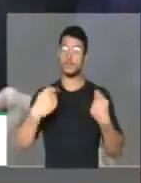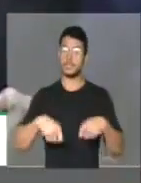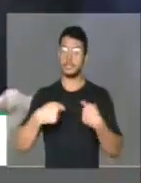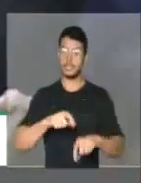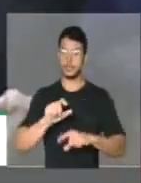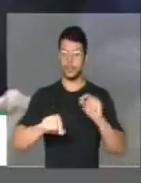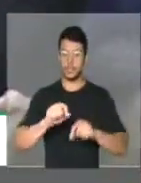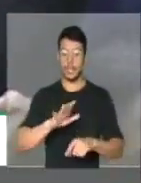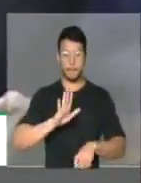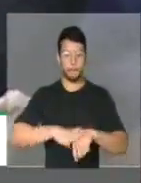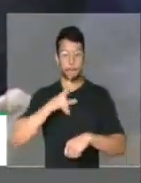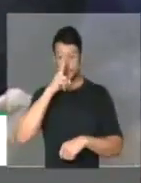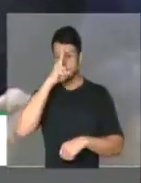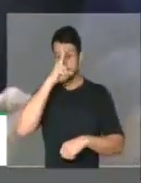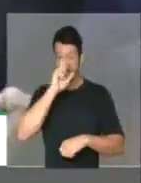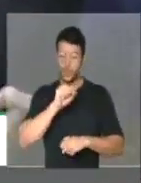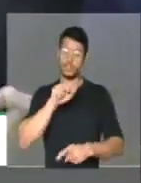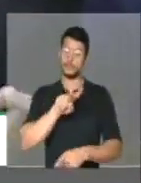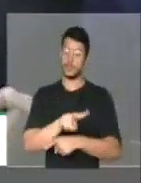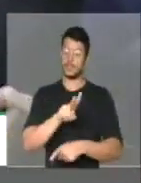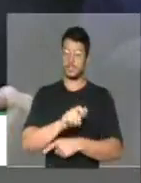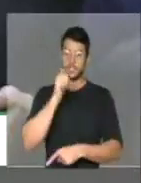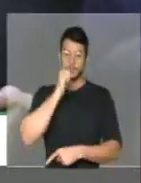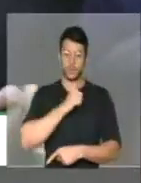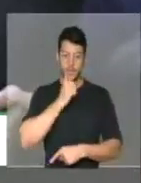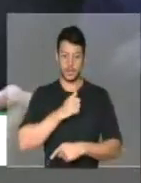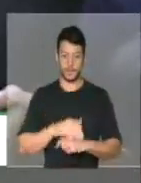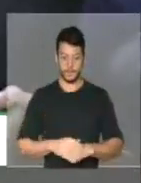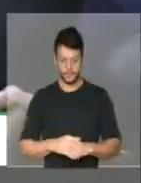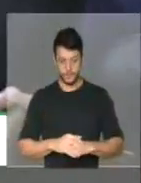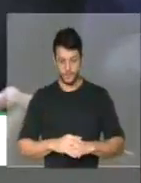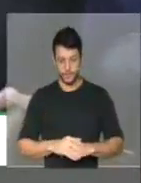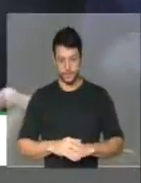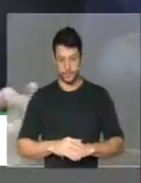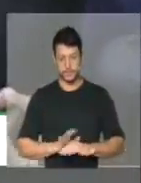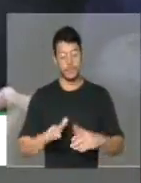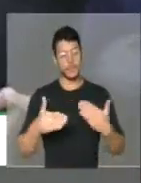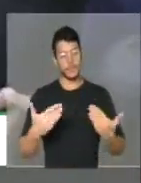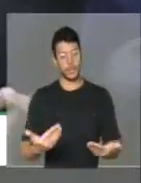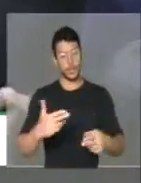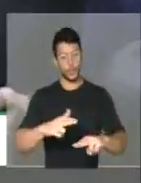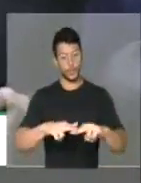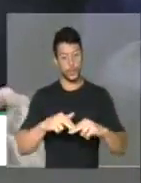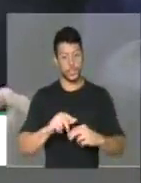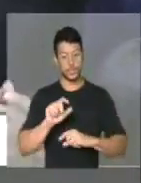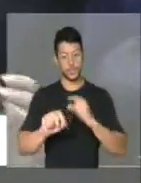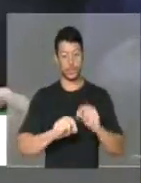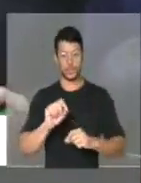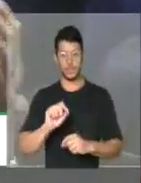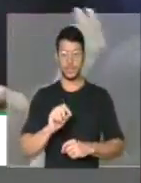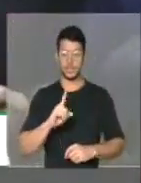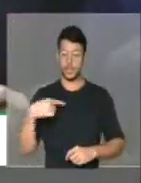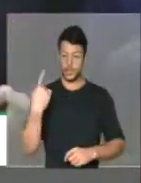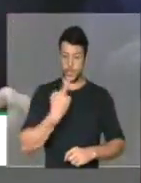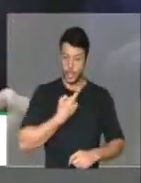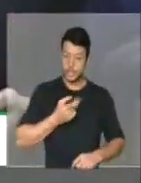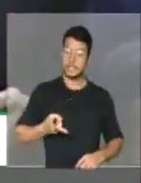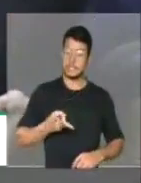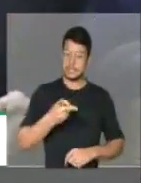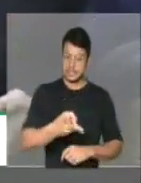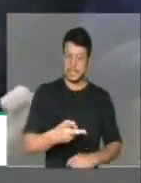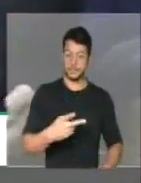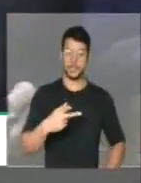de fortalecermos a rede de proteção à mulher brasileira. E é obviamente, de acordo com isso, com uma militância de anos, de todas nós que fazemos o